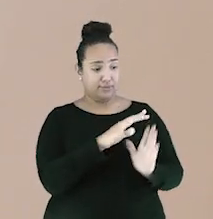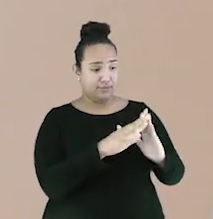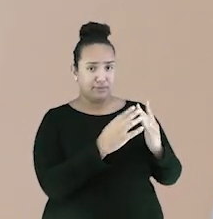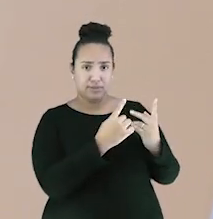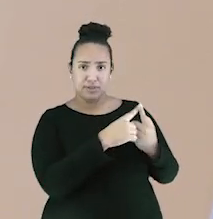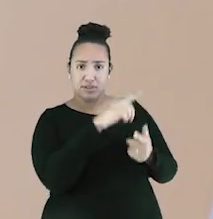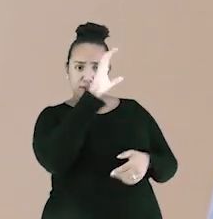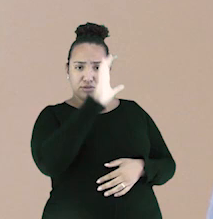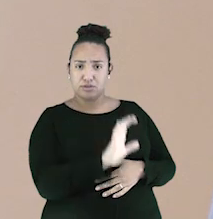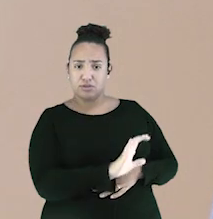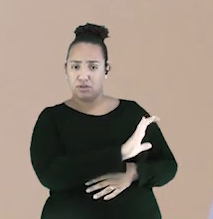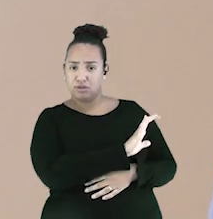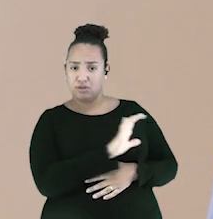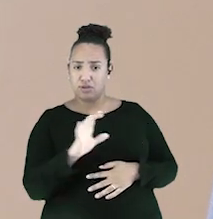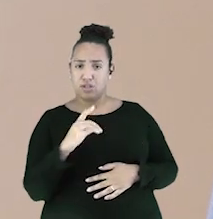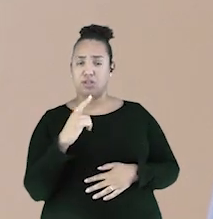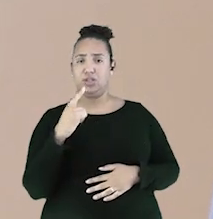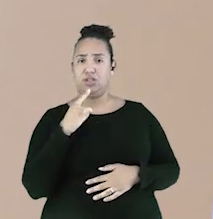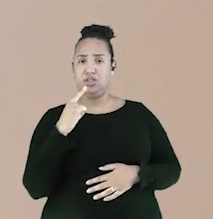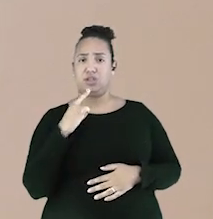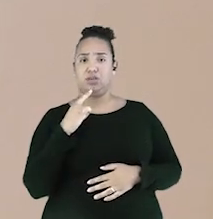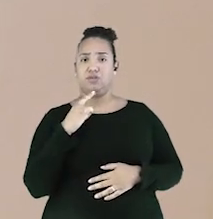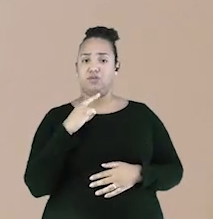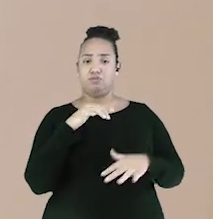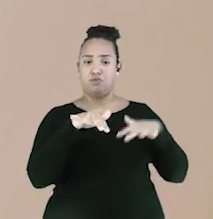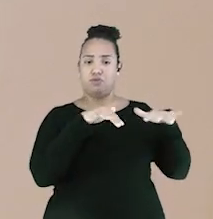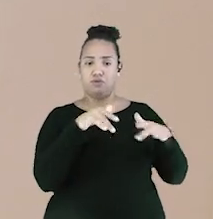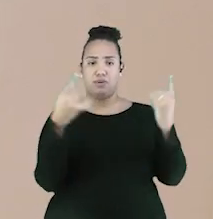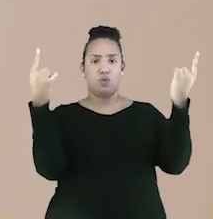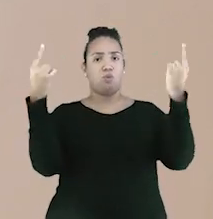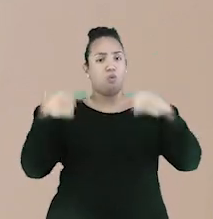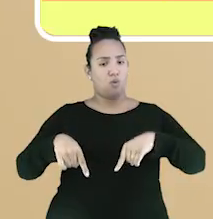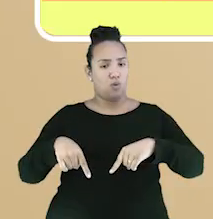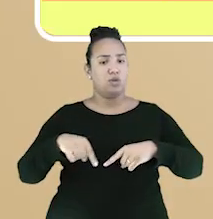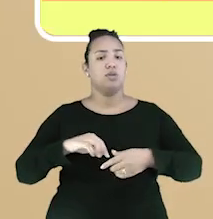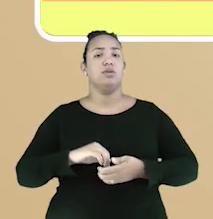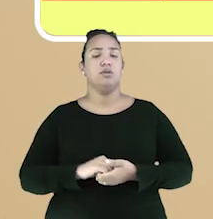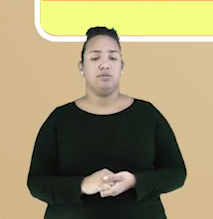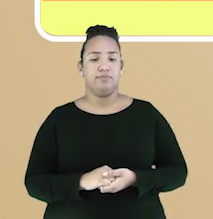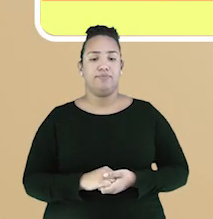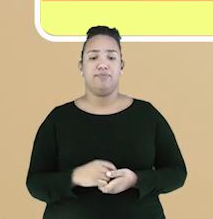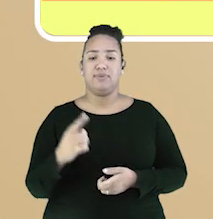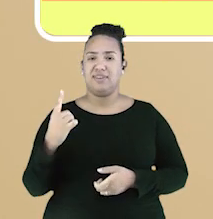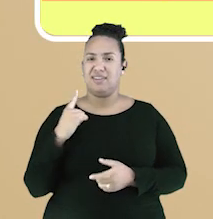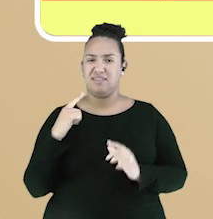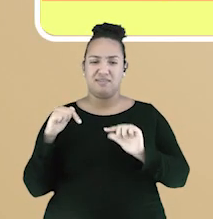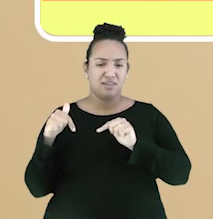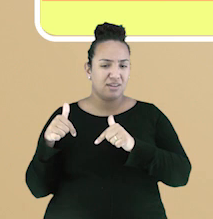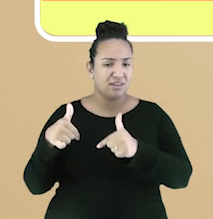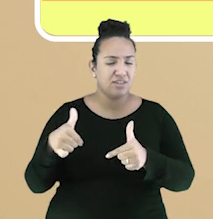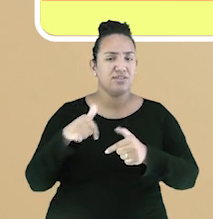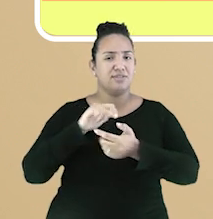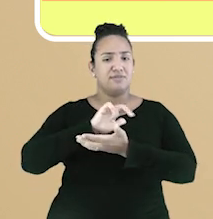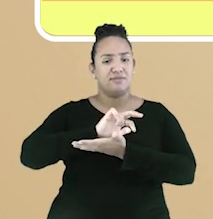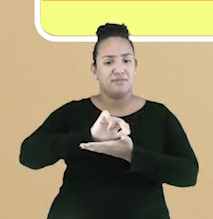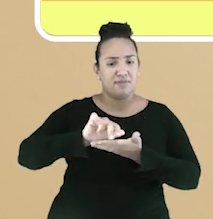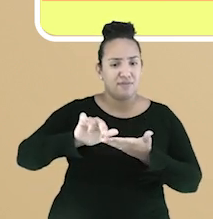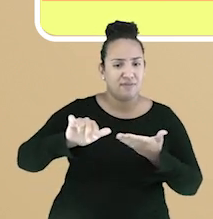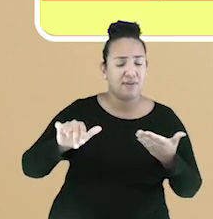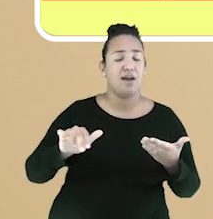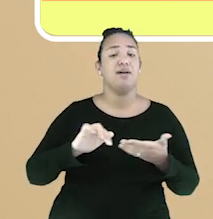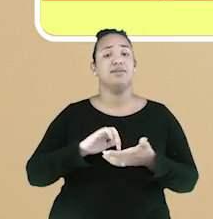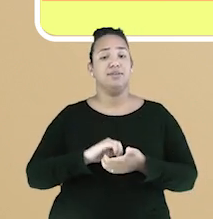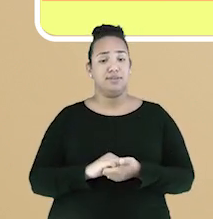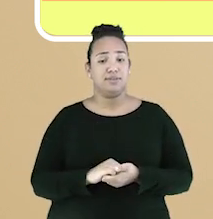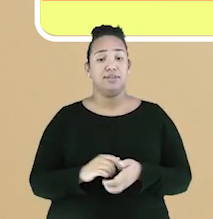se manifestou com um movimento chamado Contra-Reforma. Ela se deu por meio de uma série de ações realizadas pela